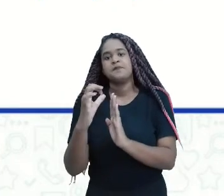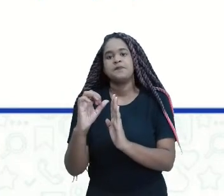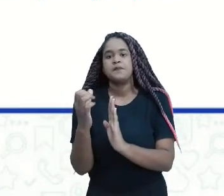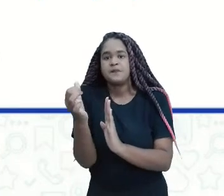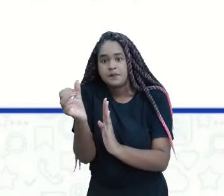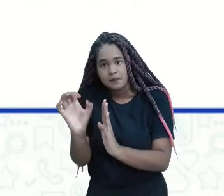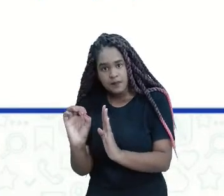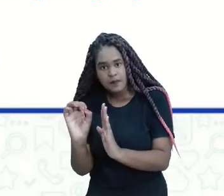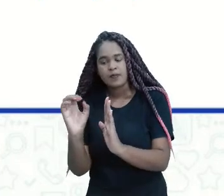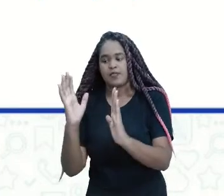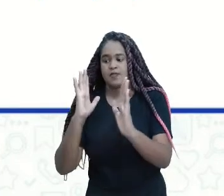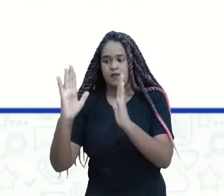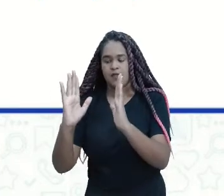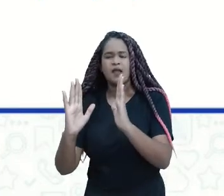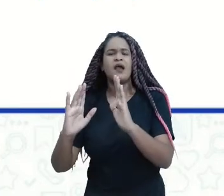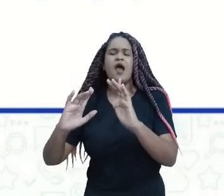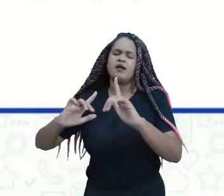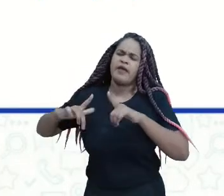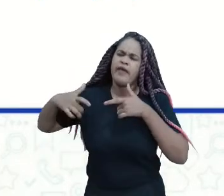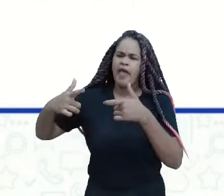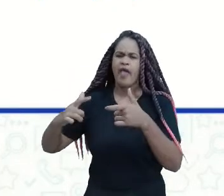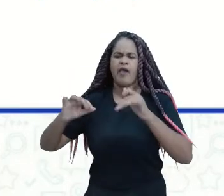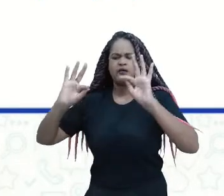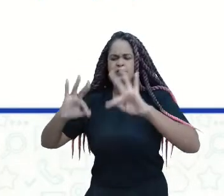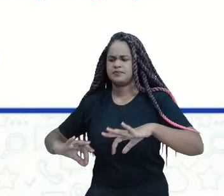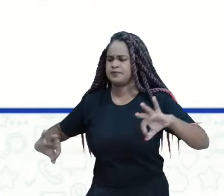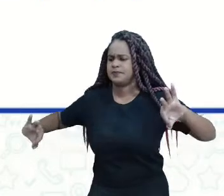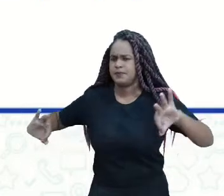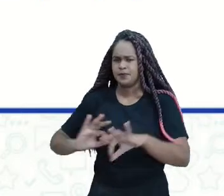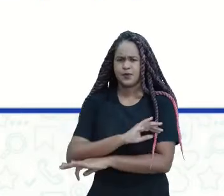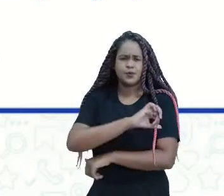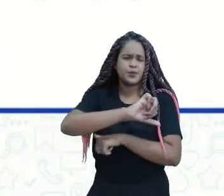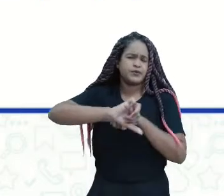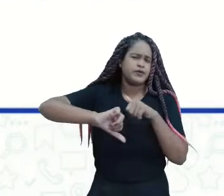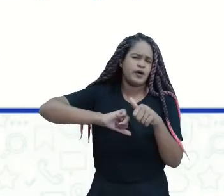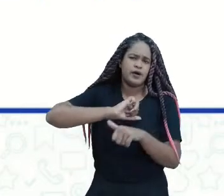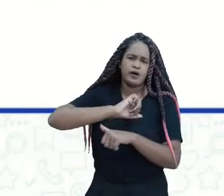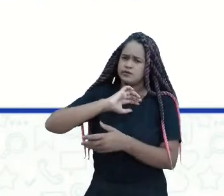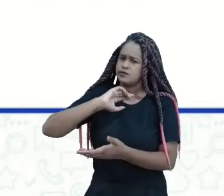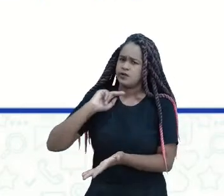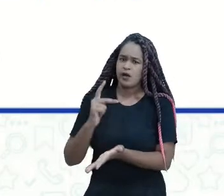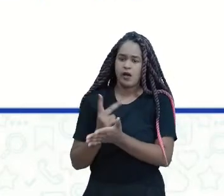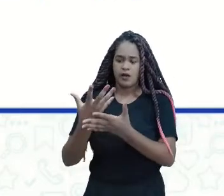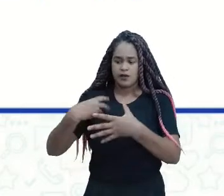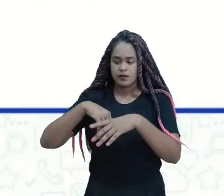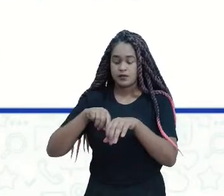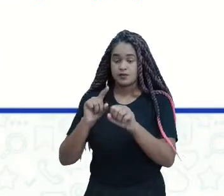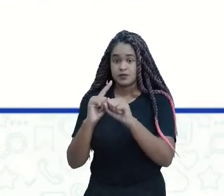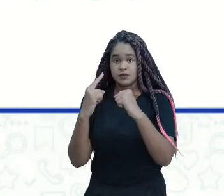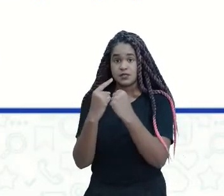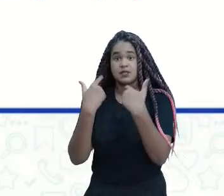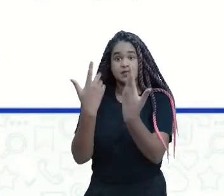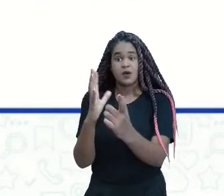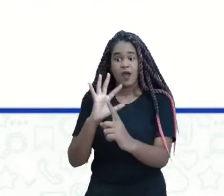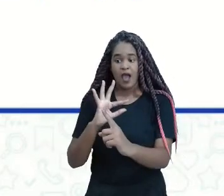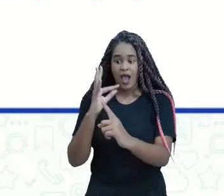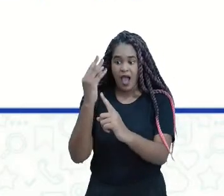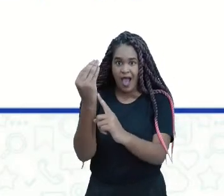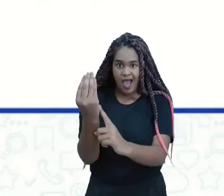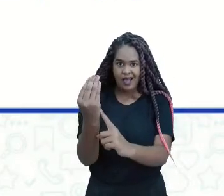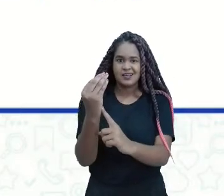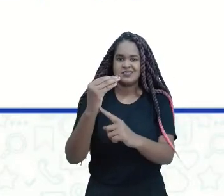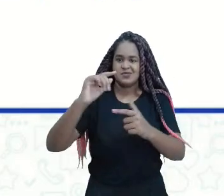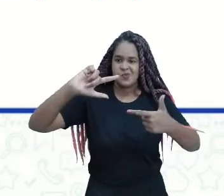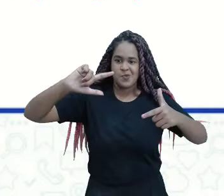1960, né, do pós-guerra, houve tantas outras mudanças, né, na sociedade, que aí a arte deixou de ser moderna,